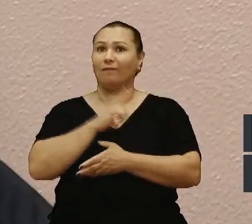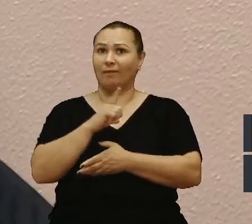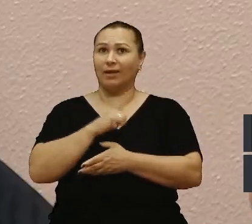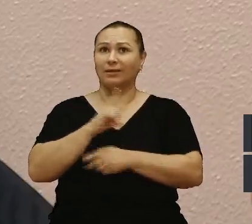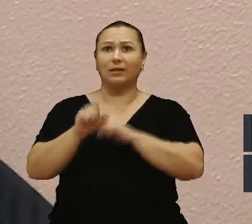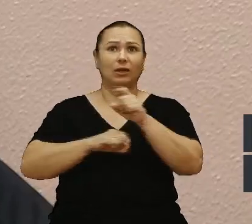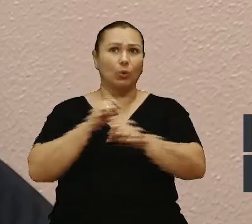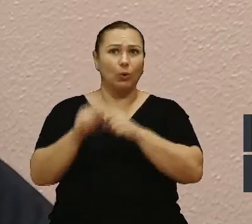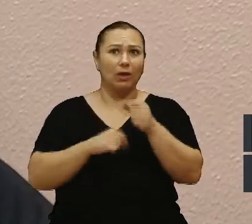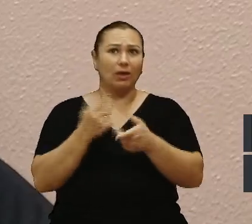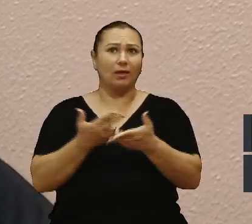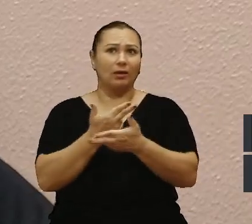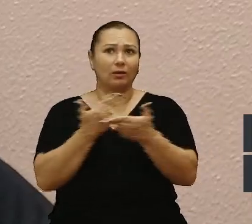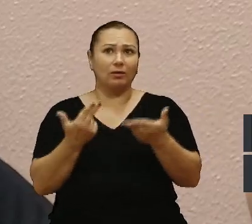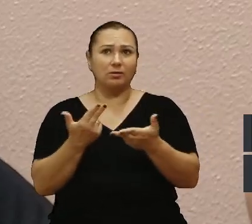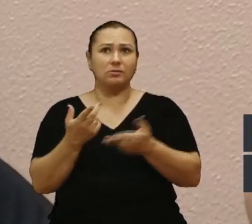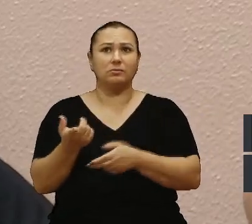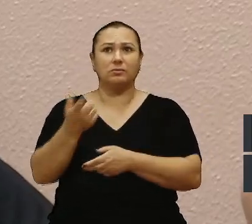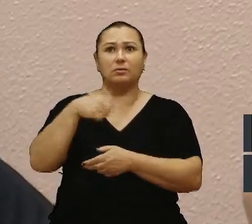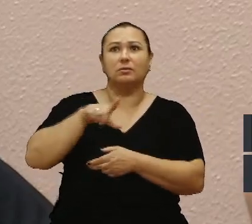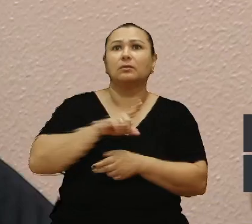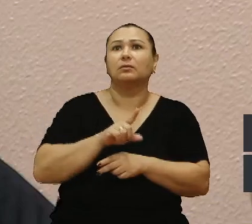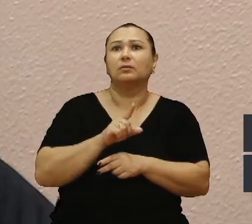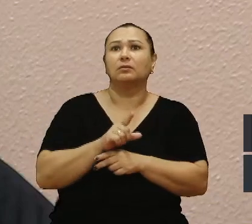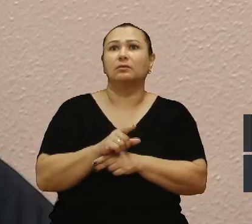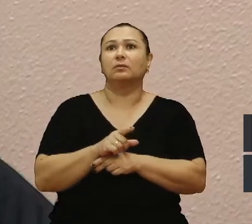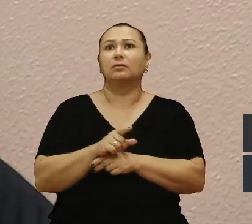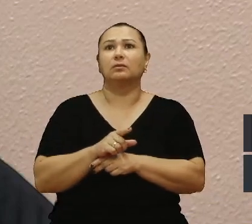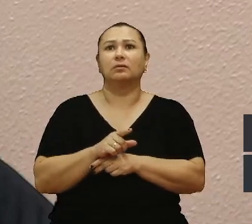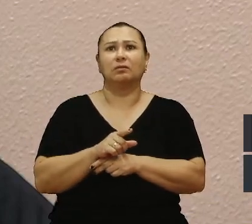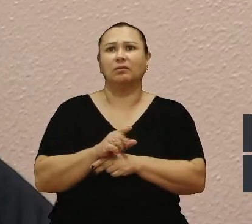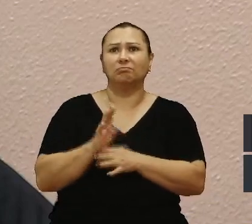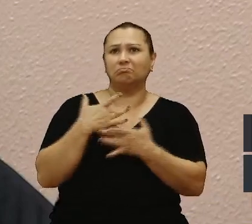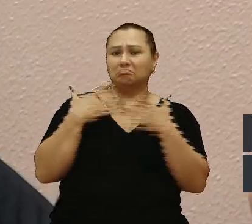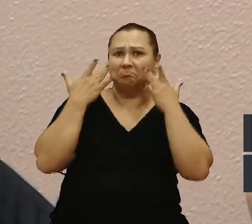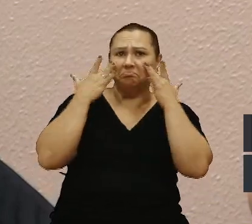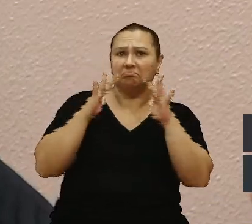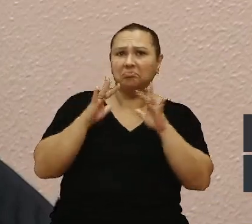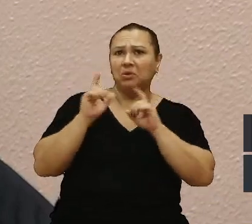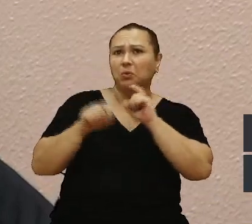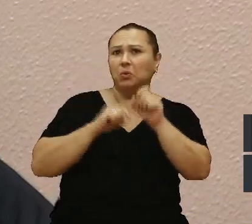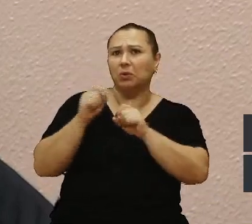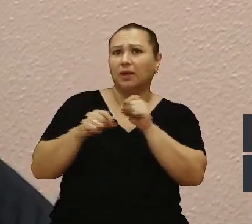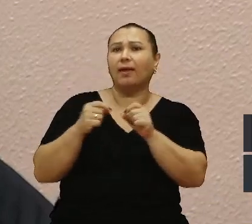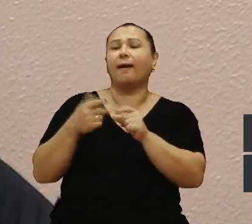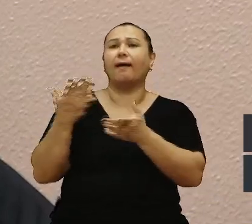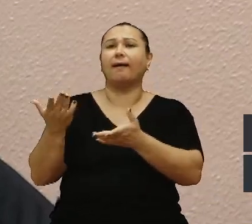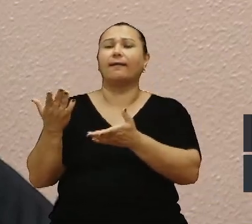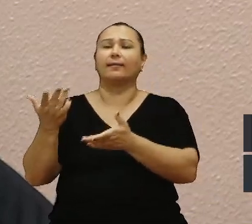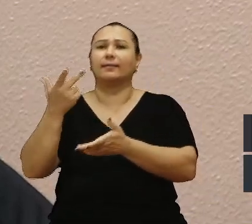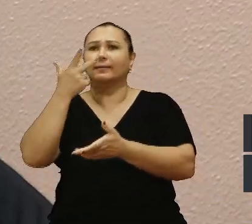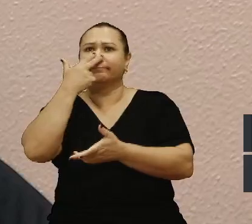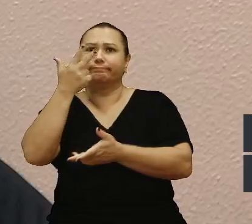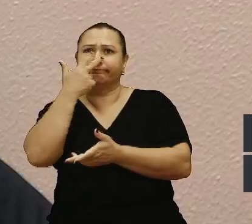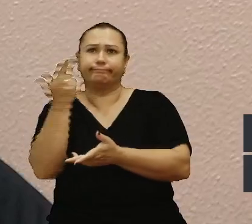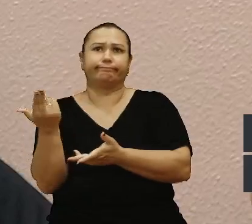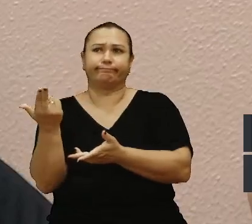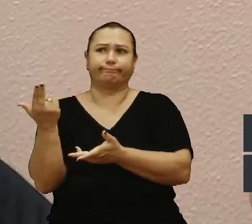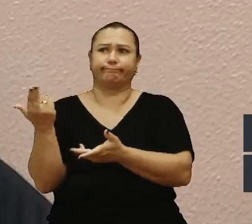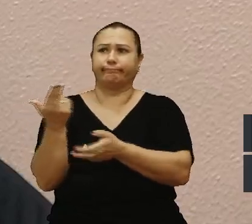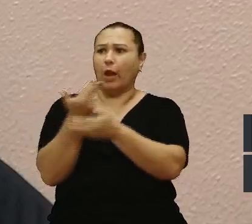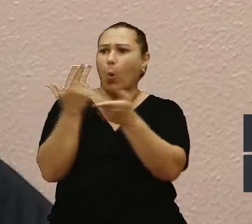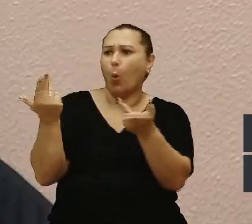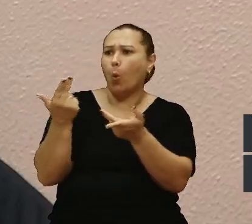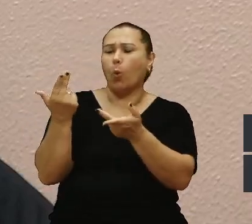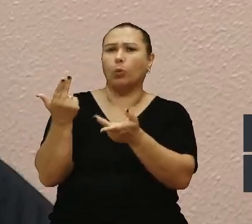déficit. Por que eu falo isso? Né? Porque nós não sabemos disso. E nós não sabemos disso porque não prestam contas.